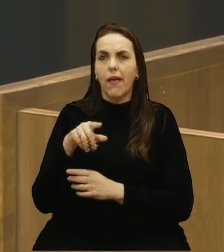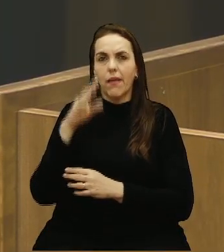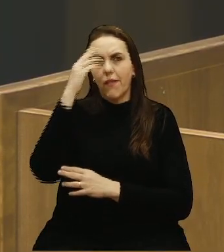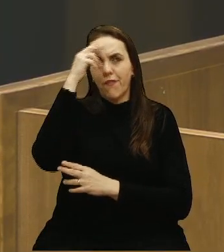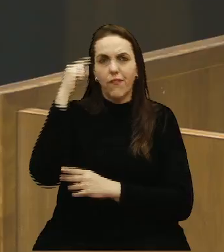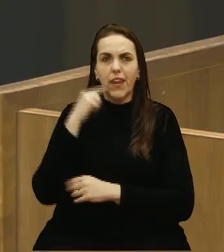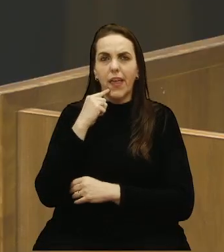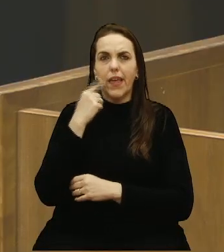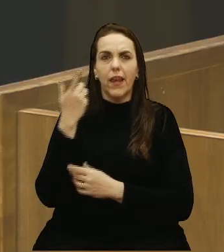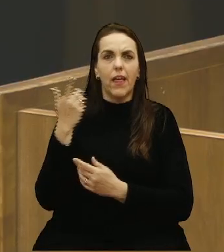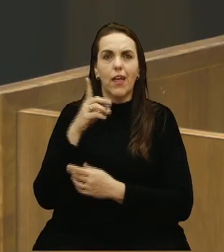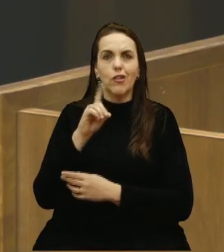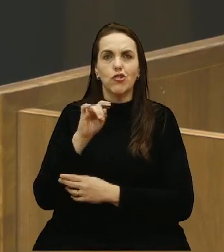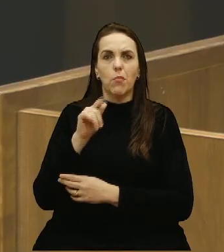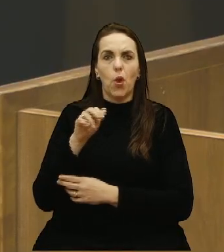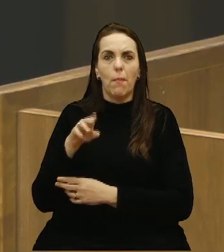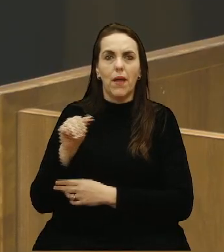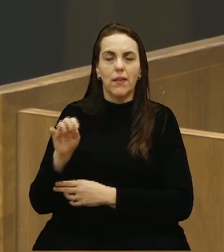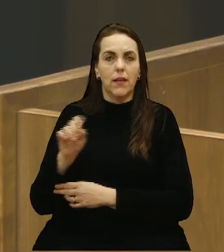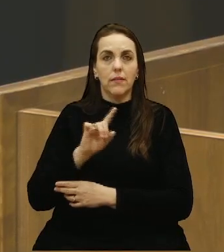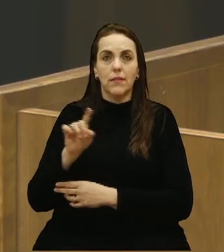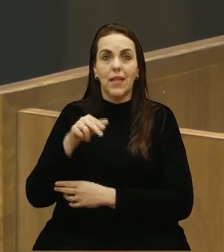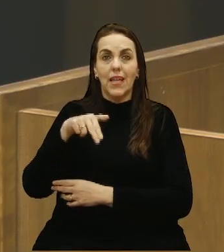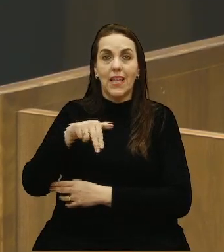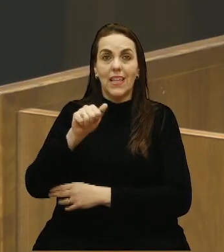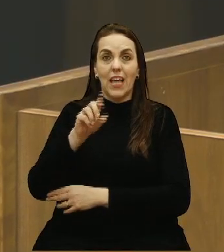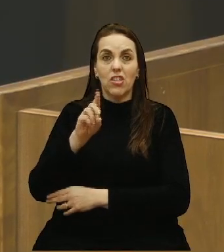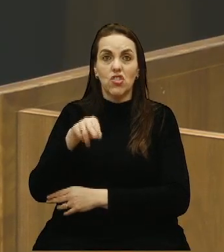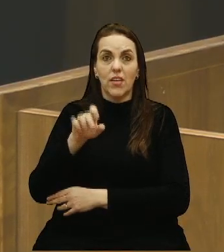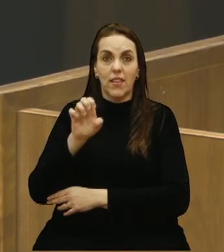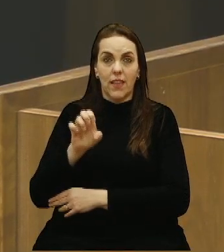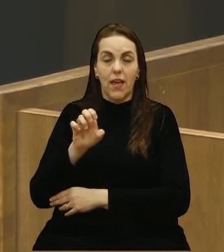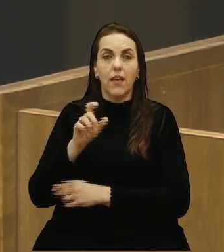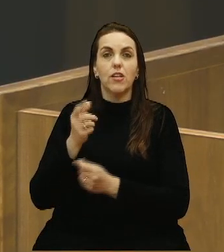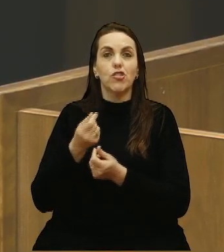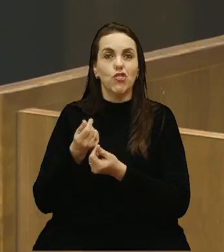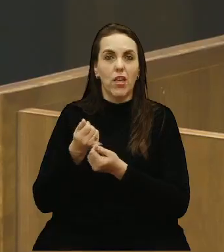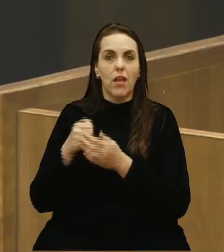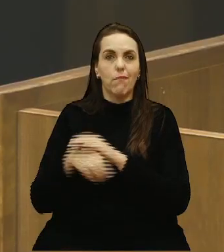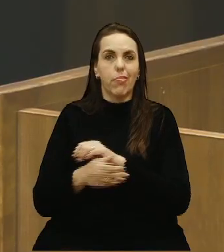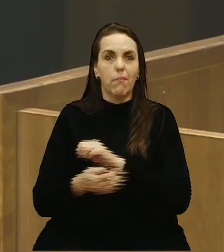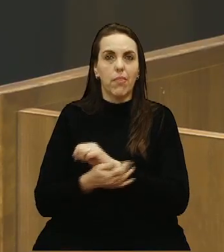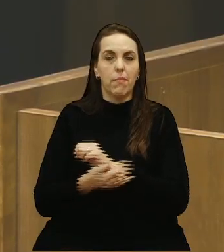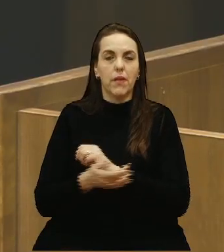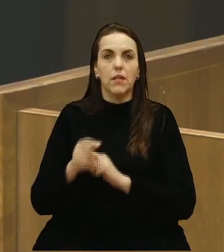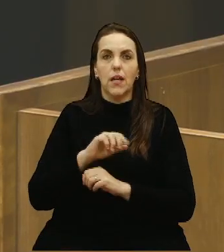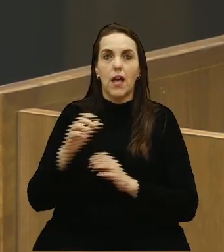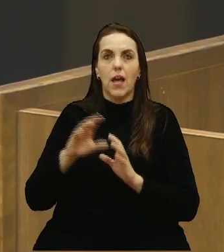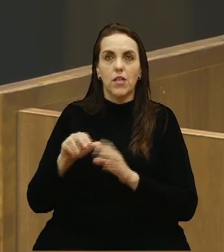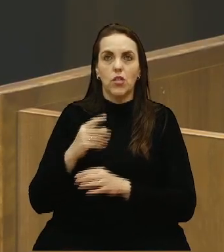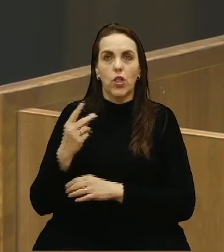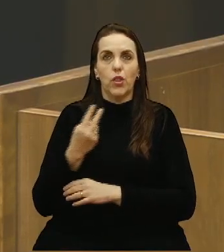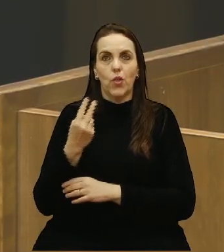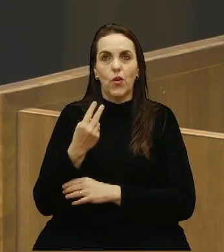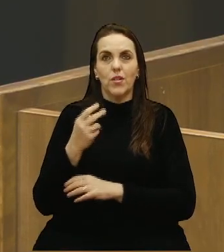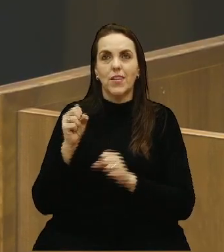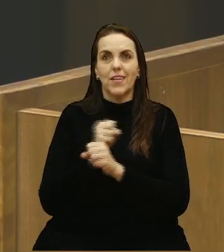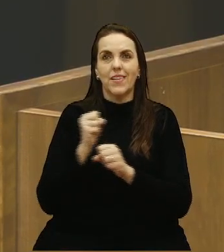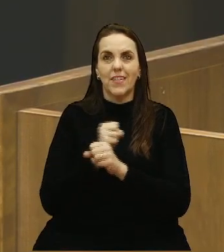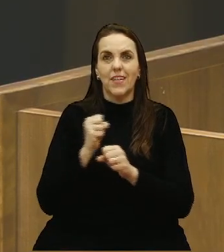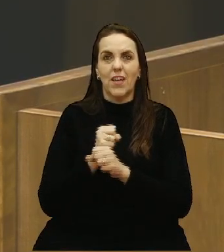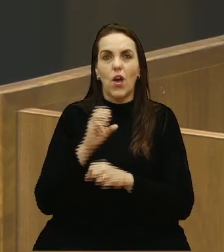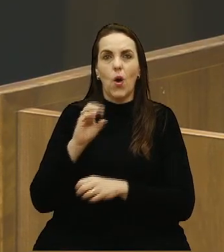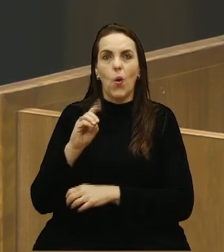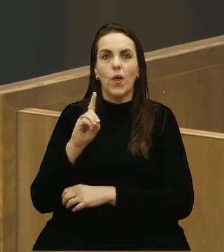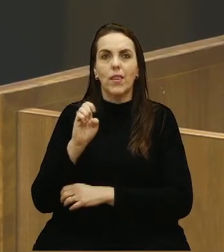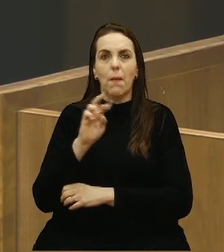Não. Nadine Heredia foi condenada por lavagem de dinheiro em um caso relacionado à prática de caixa 2 envolvendo a empreiteira Odebrecht. Ou seja, ele tem essa